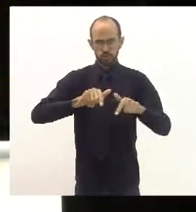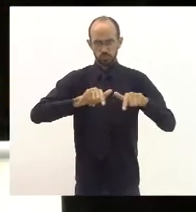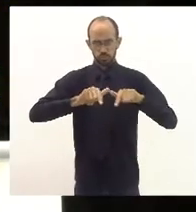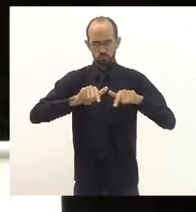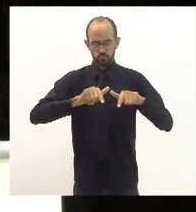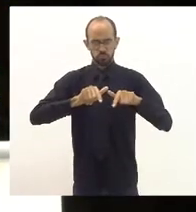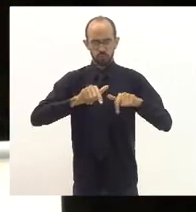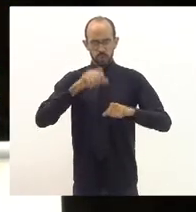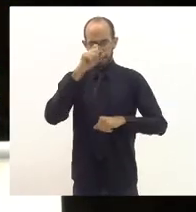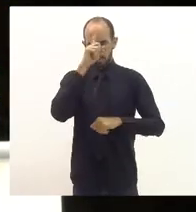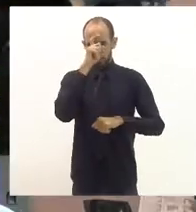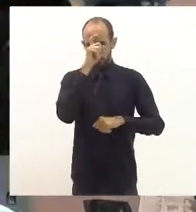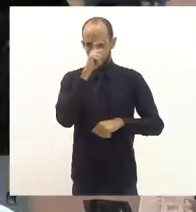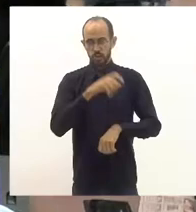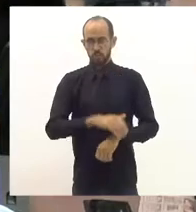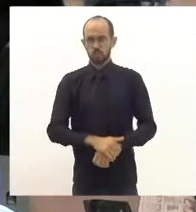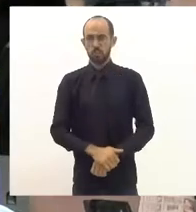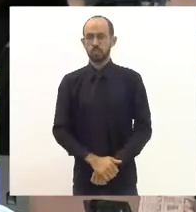Ernesto.